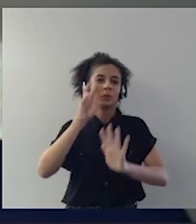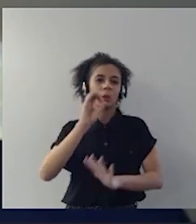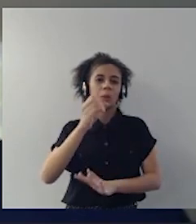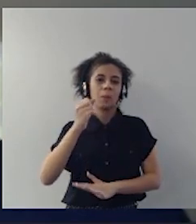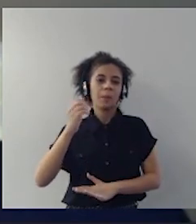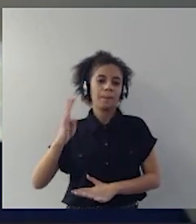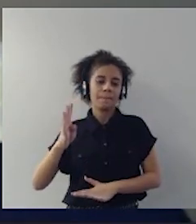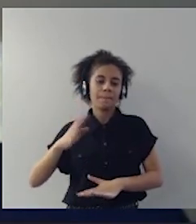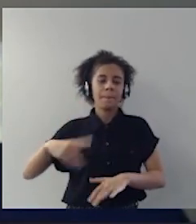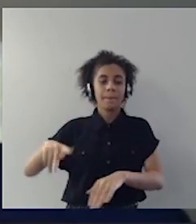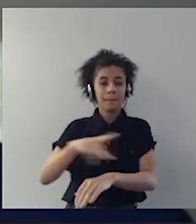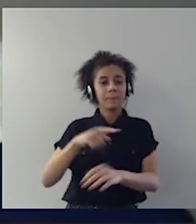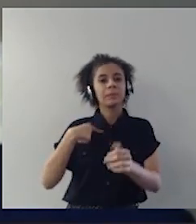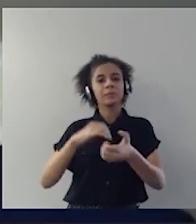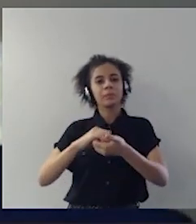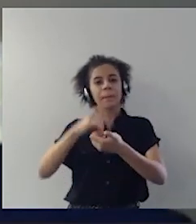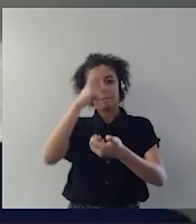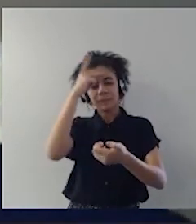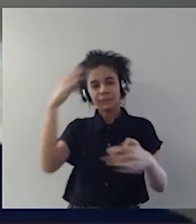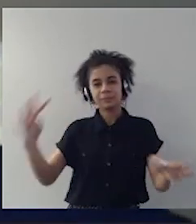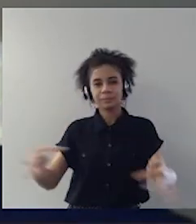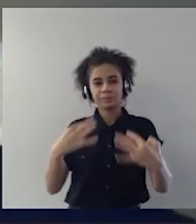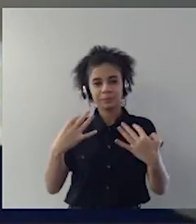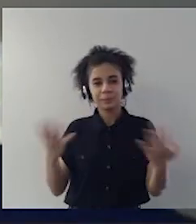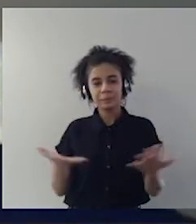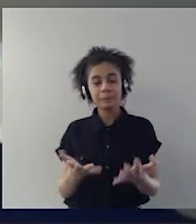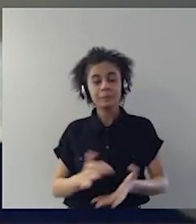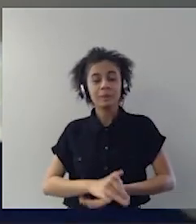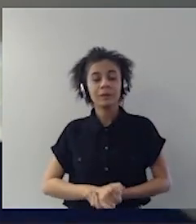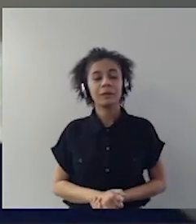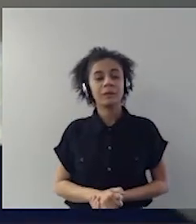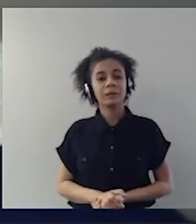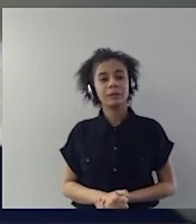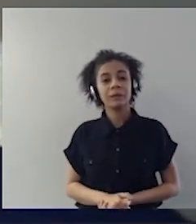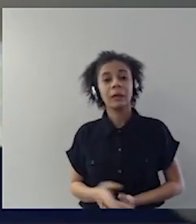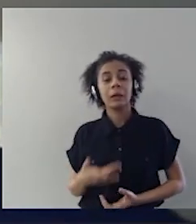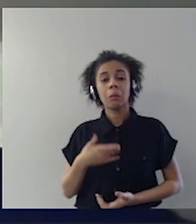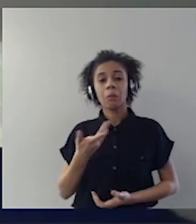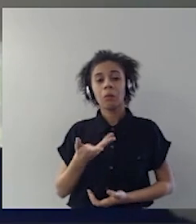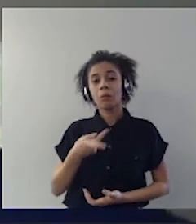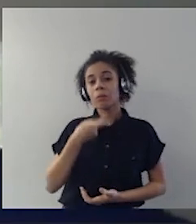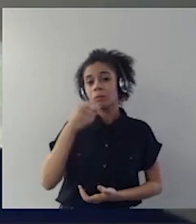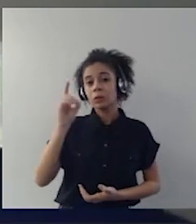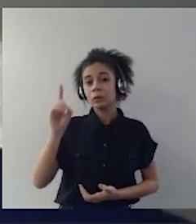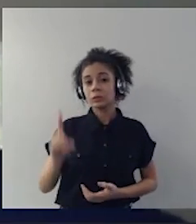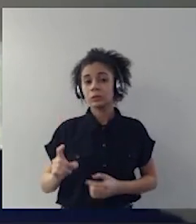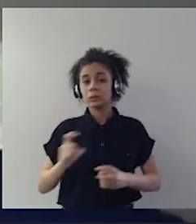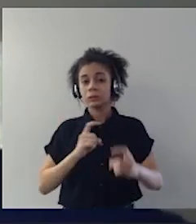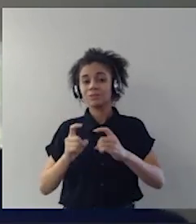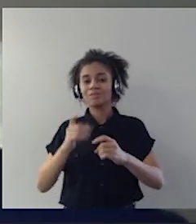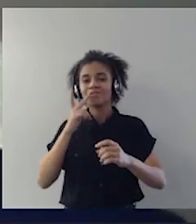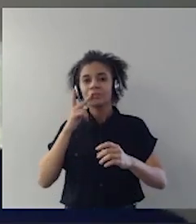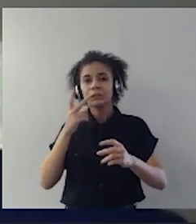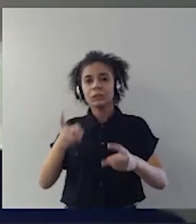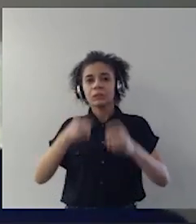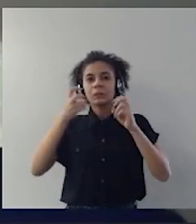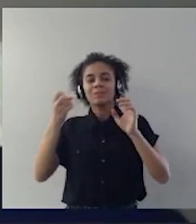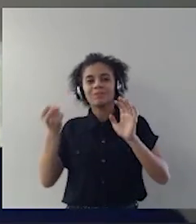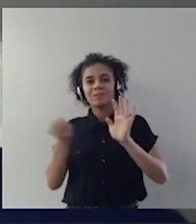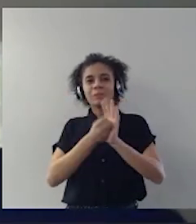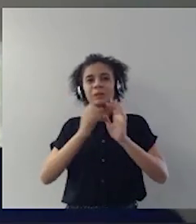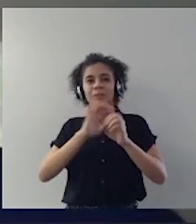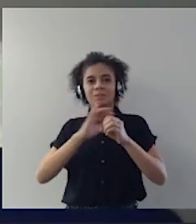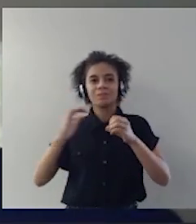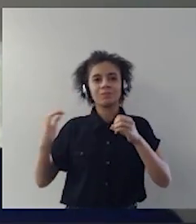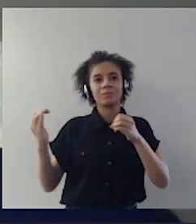cumprimentando todos que nos assistem também. Gostaria de tratar um pouco do direito administrativo, do impacto da Covid-19